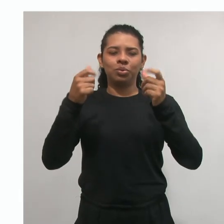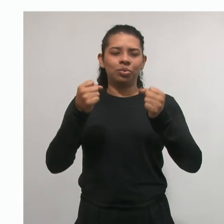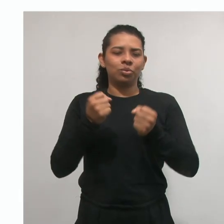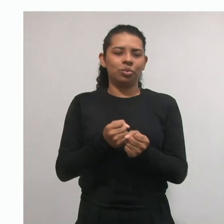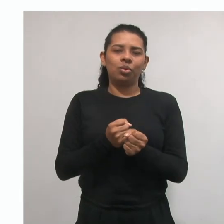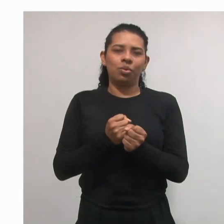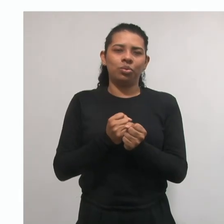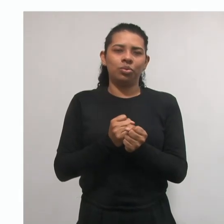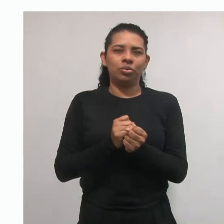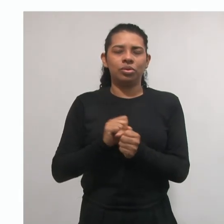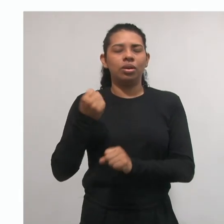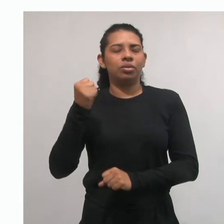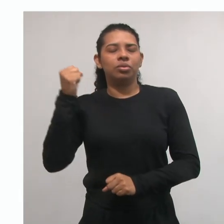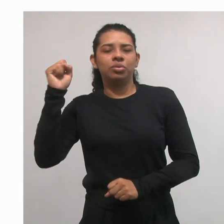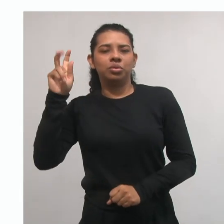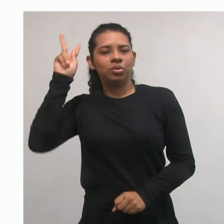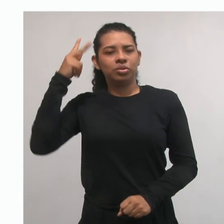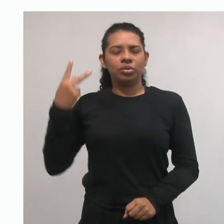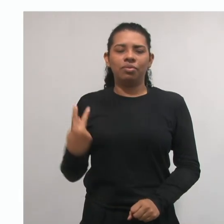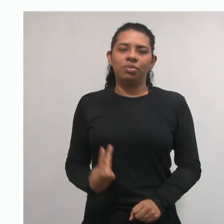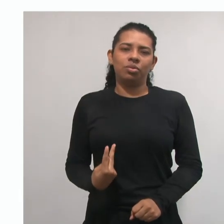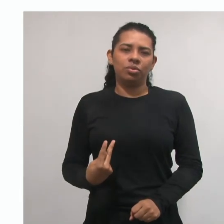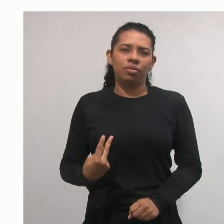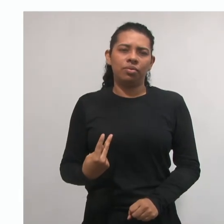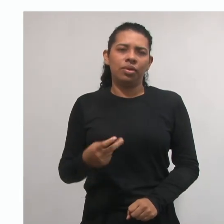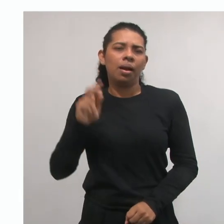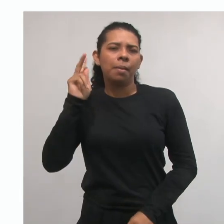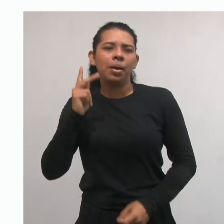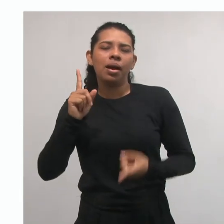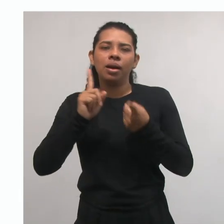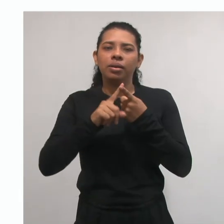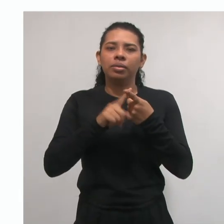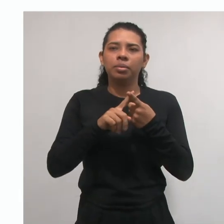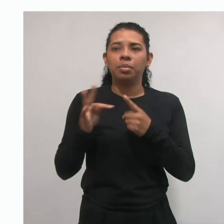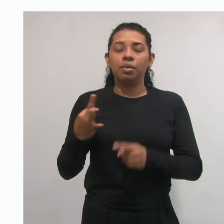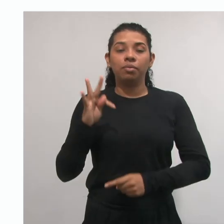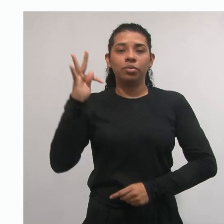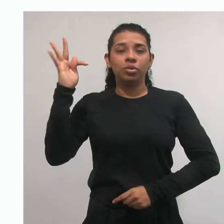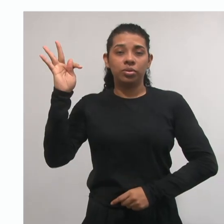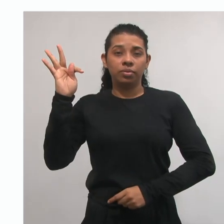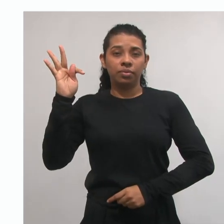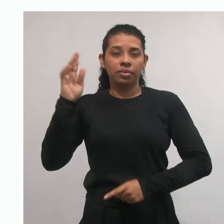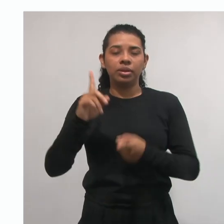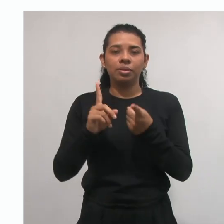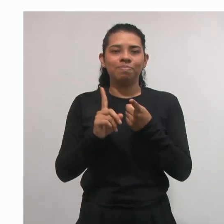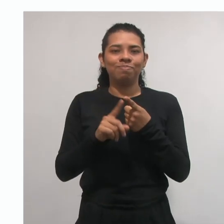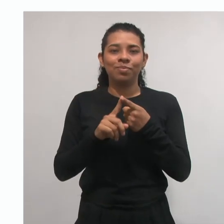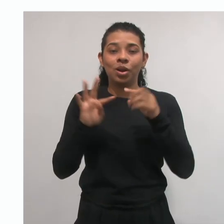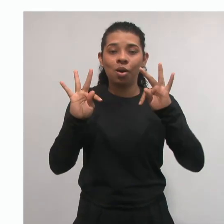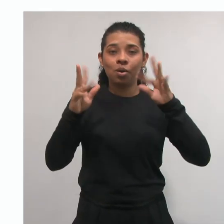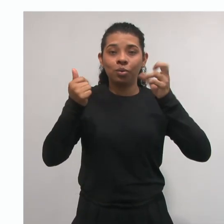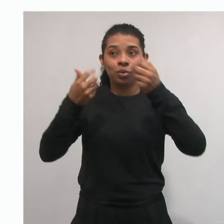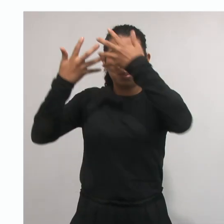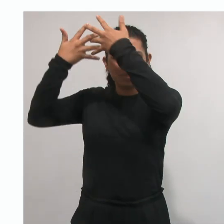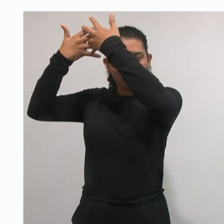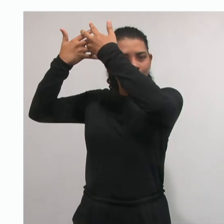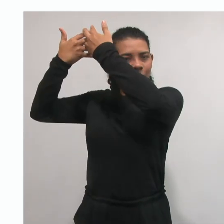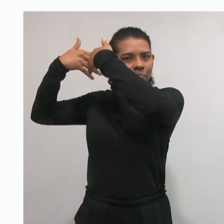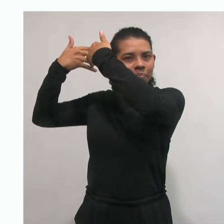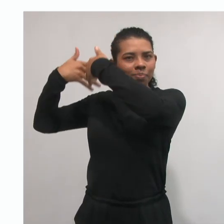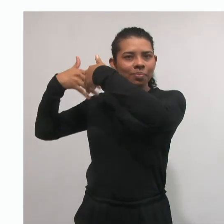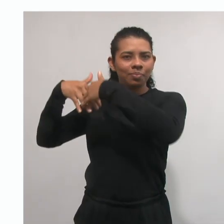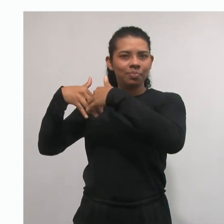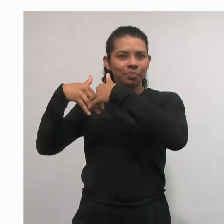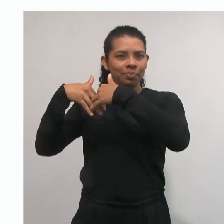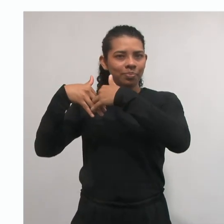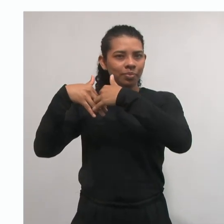filosofia, a sociologia, a antropologia, a história, né? Essas disciplinas, elas vão refletir sobre esse